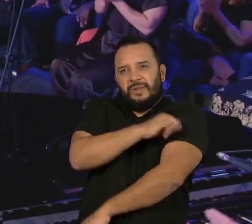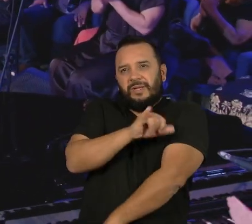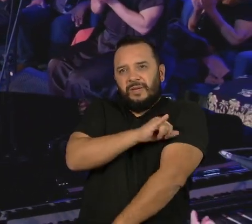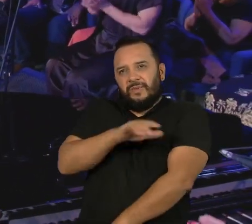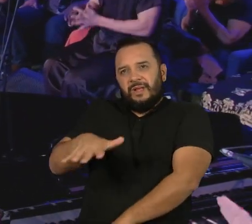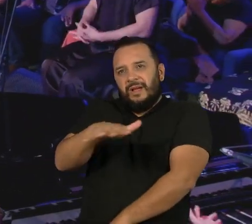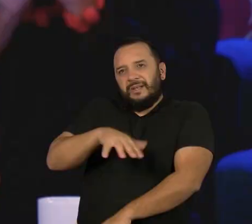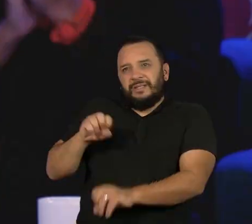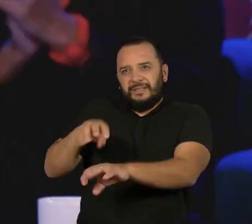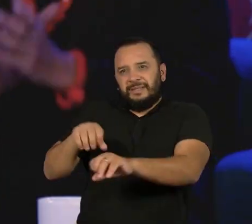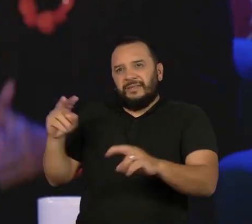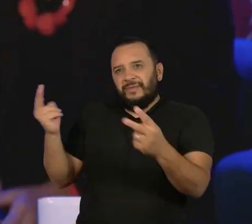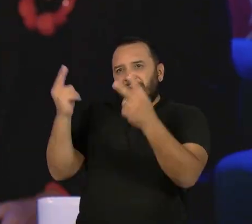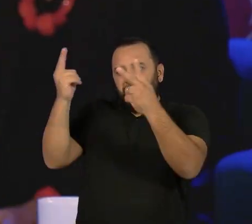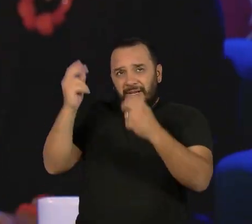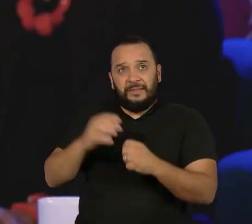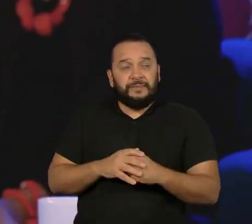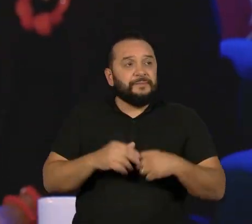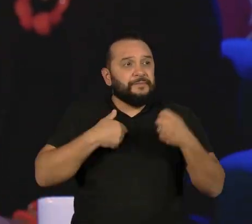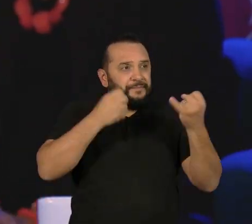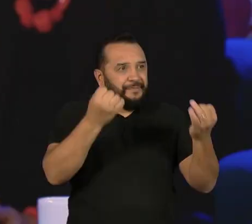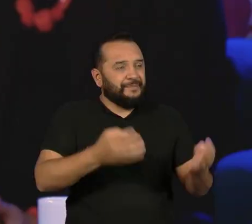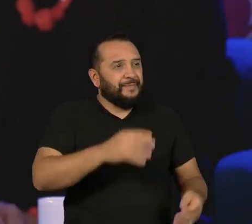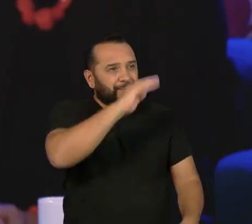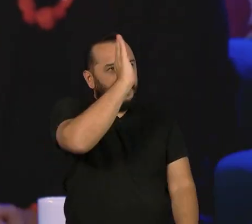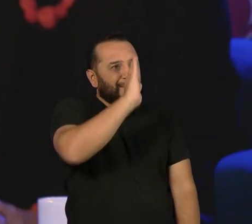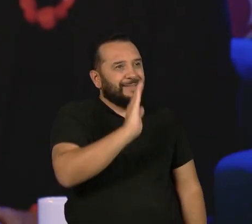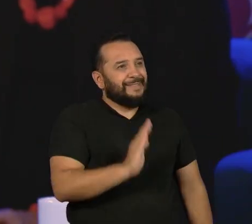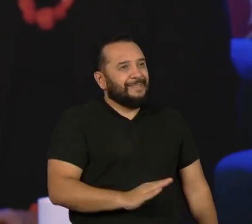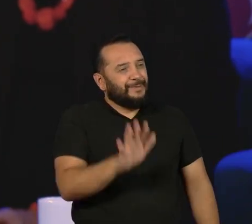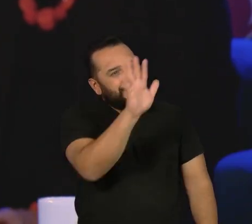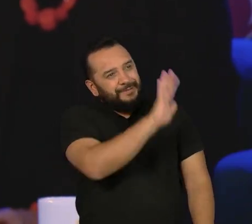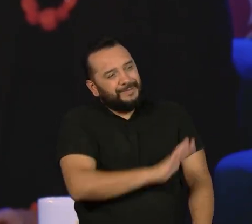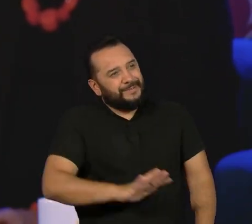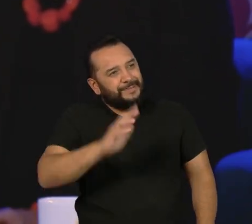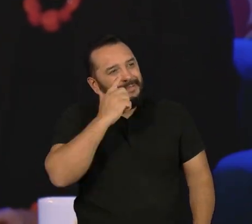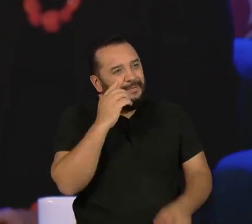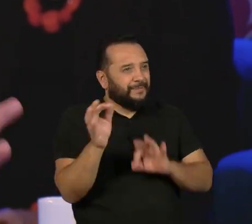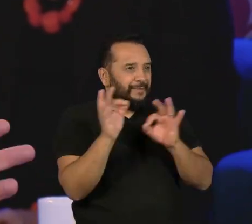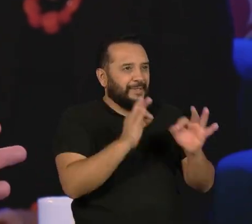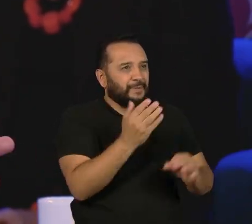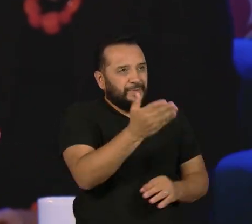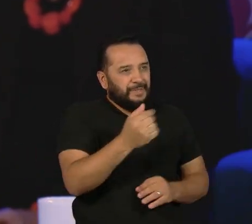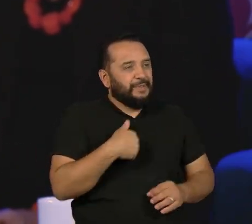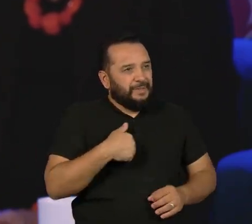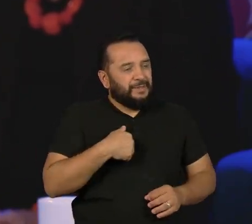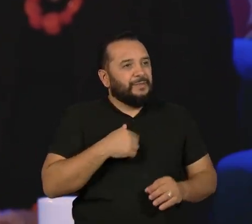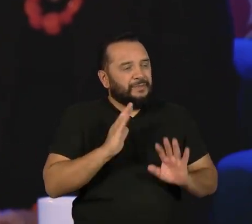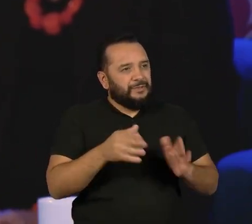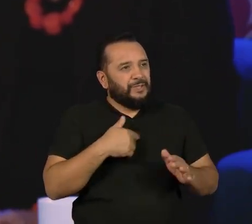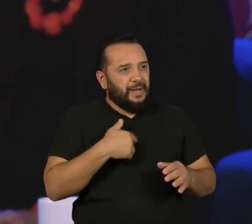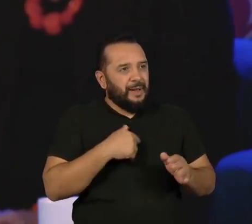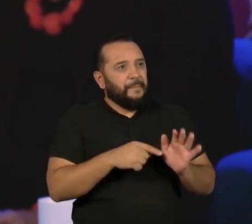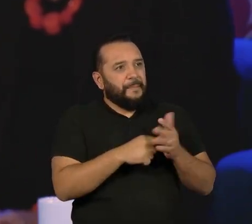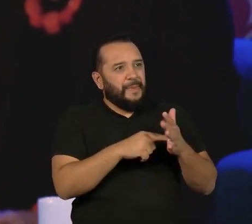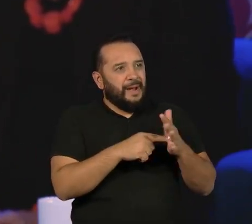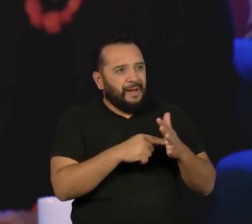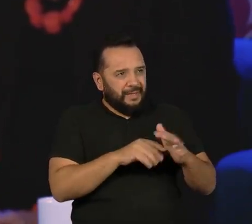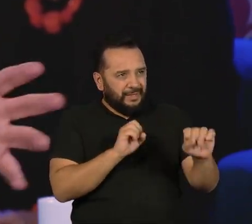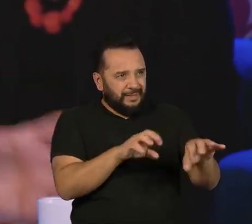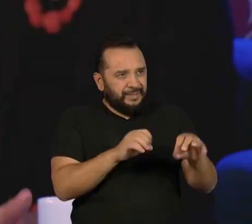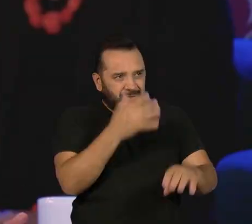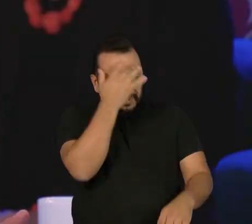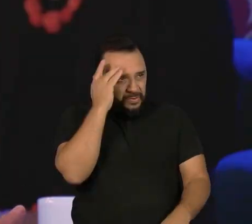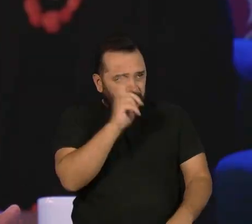Acho muito legal você falar isso para professores do Brasil todo que estão acompanhando também, né, Ferreirinha? Máquinas não educam pessoas. Exato.